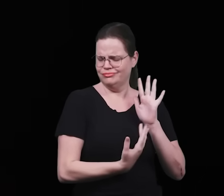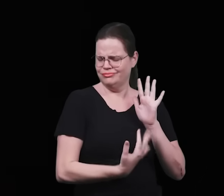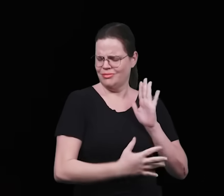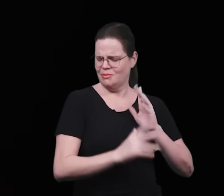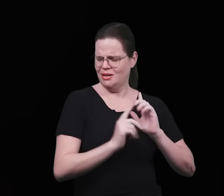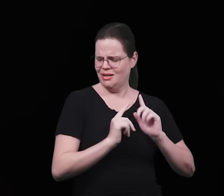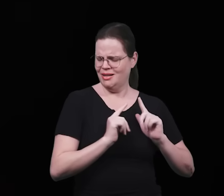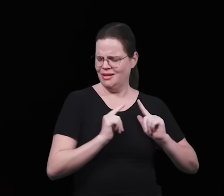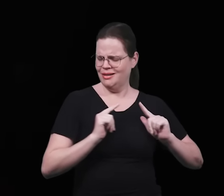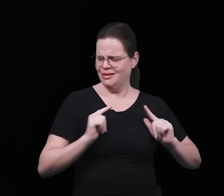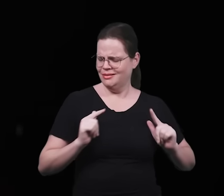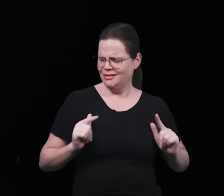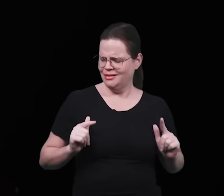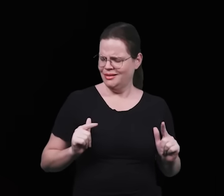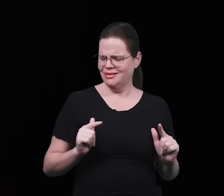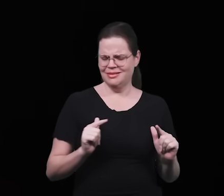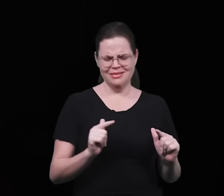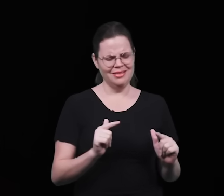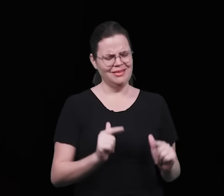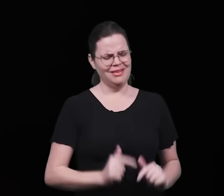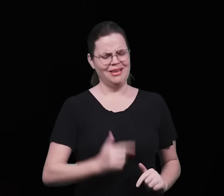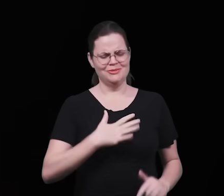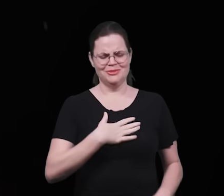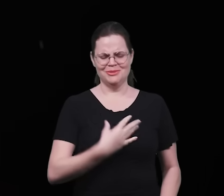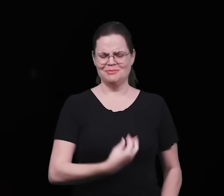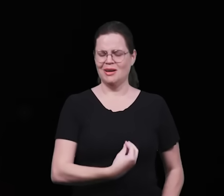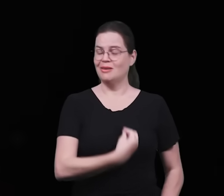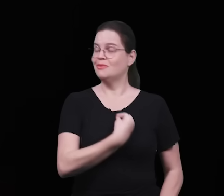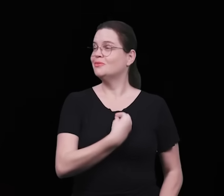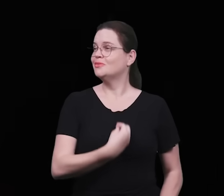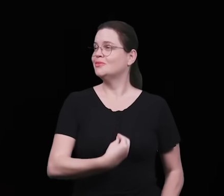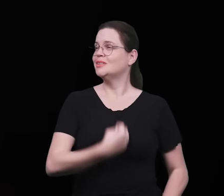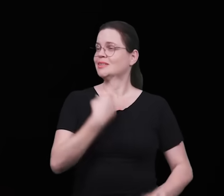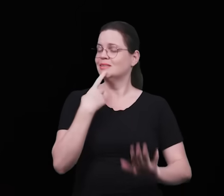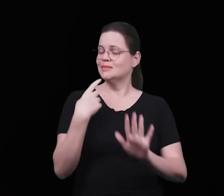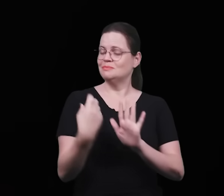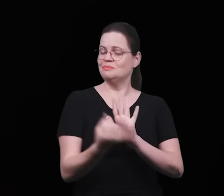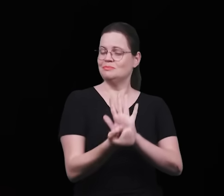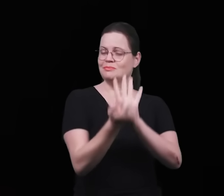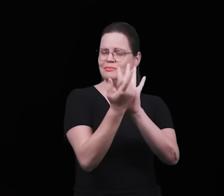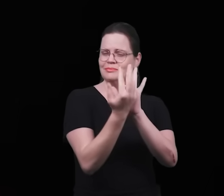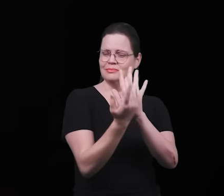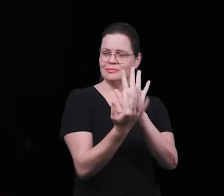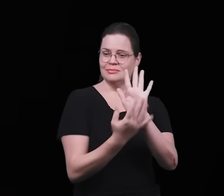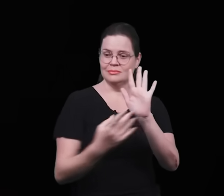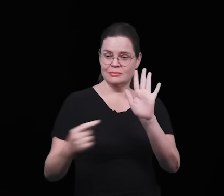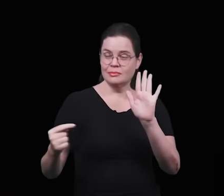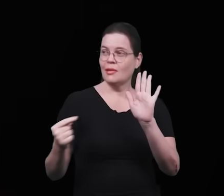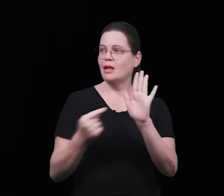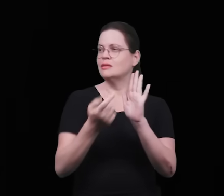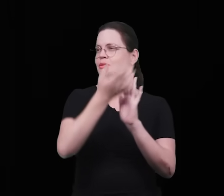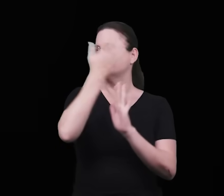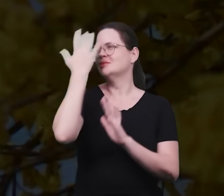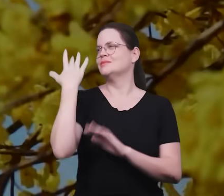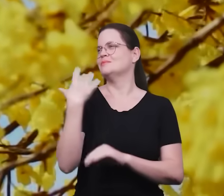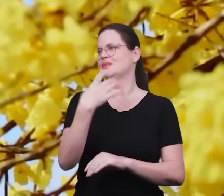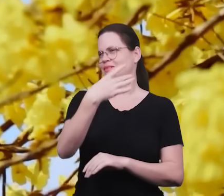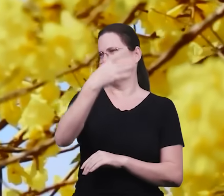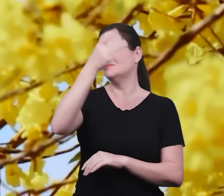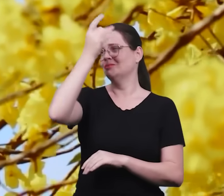Derrama do Teu sangue sobre mim, ó Senhor.